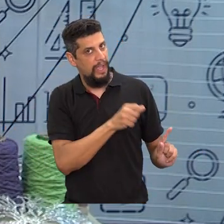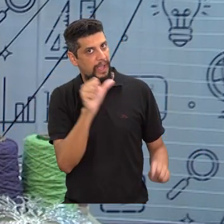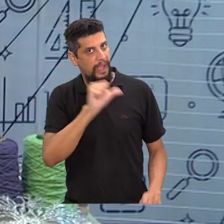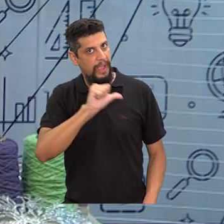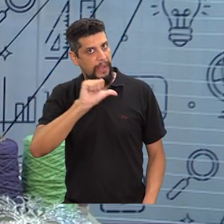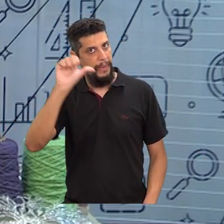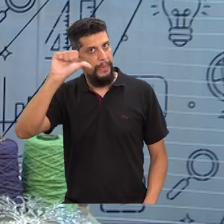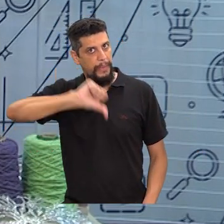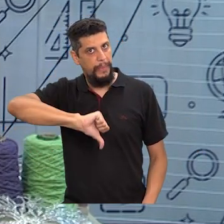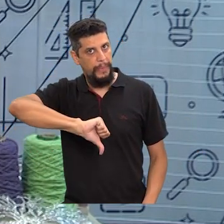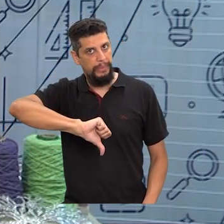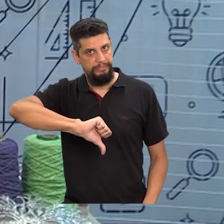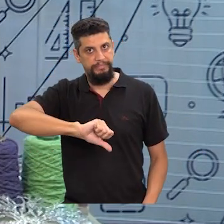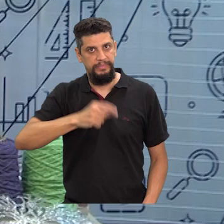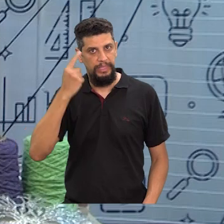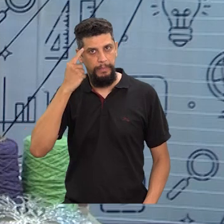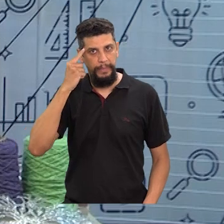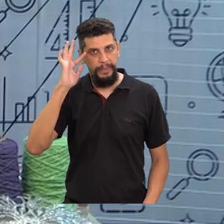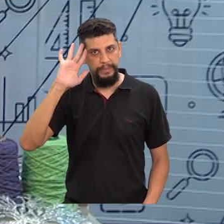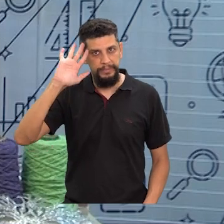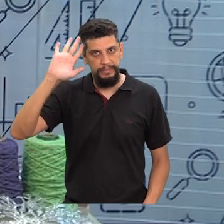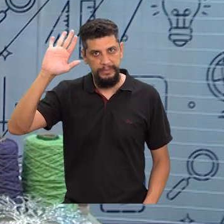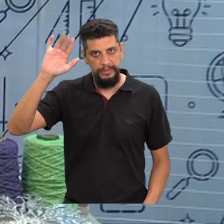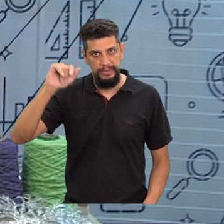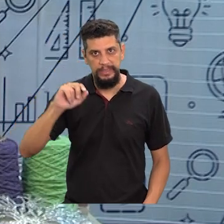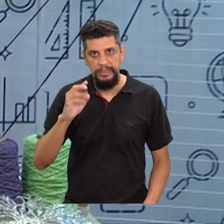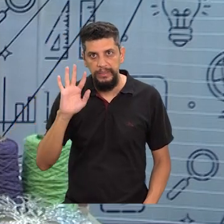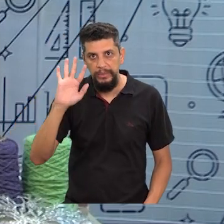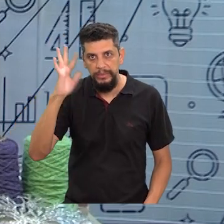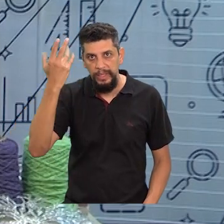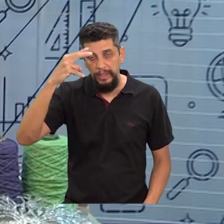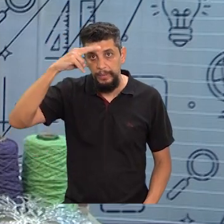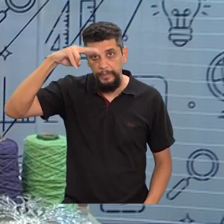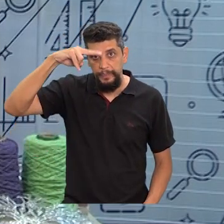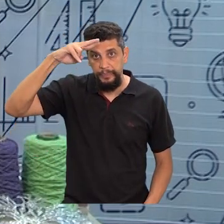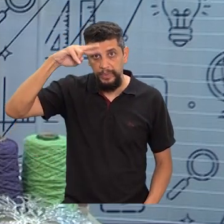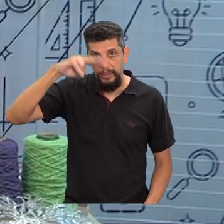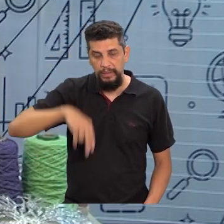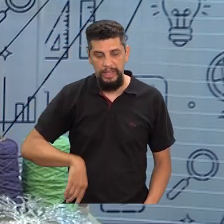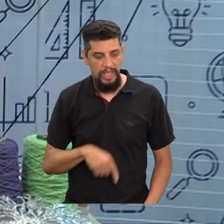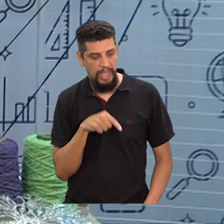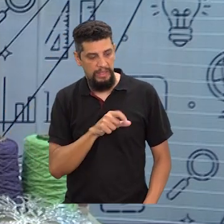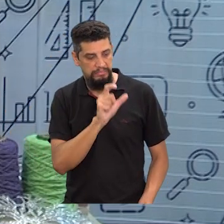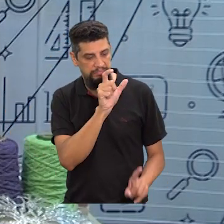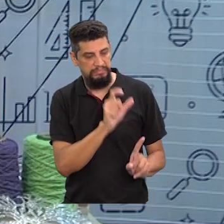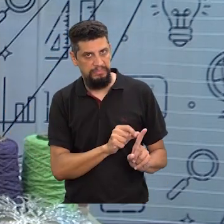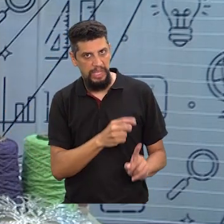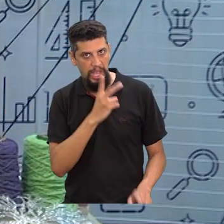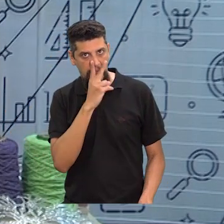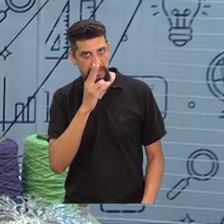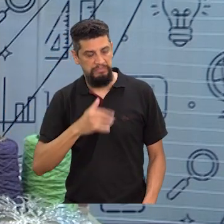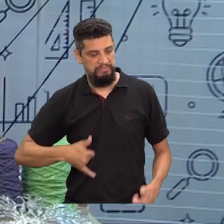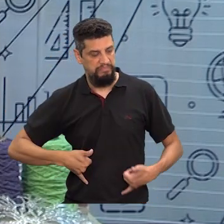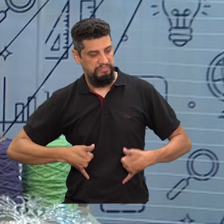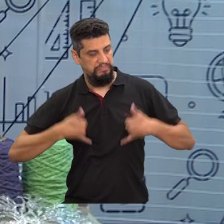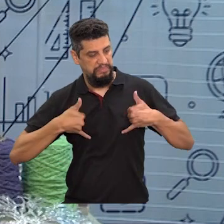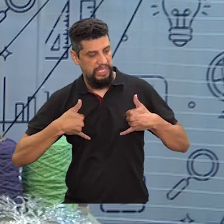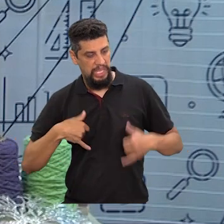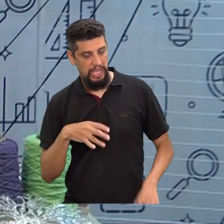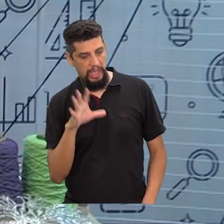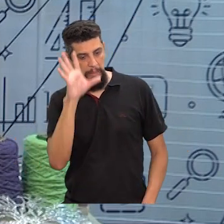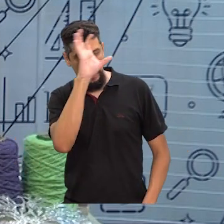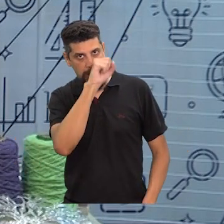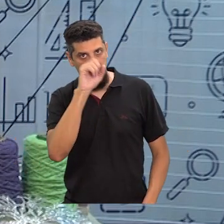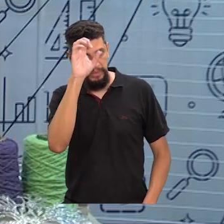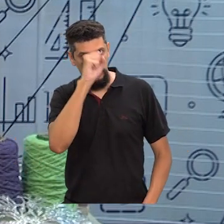Isso não é bom, né? Então, é pra gente pensar. Isso que acaba acontecendo lá na história, né? A Aracne se acha tão boa que ela não quer dizer para os